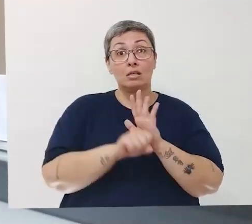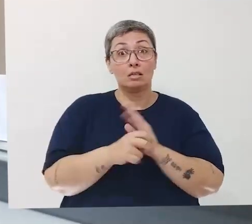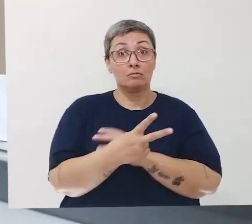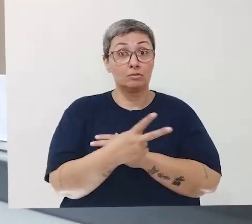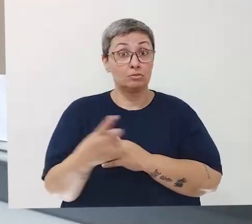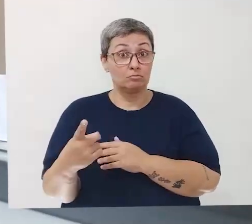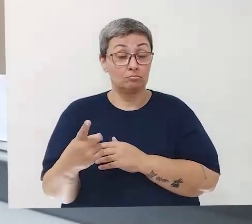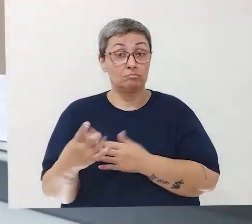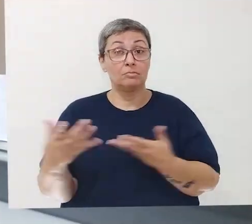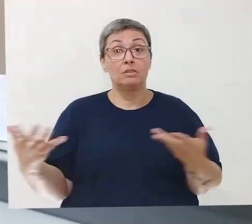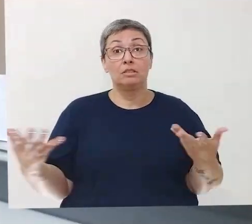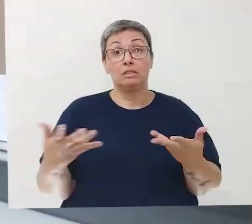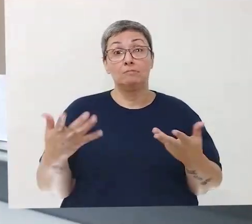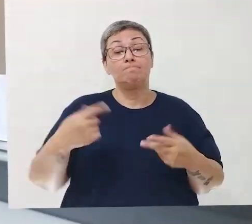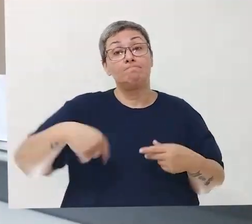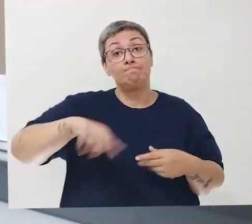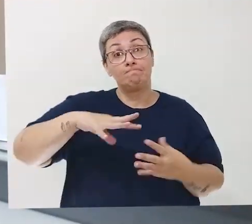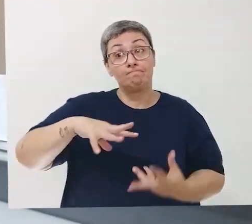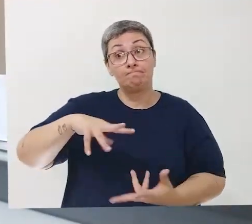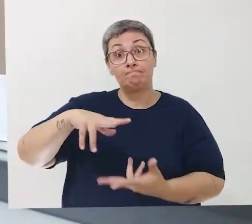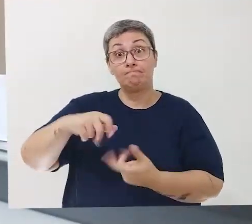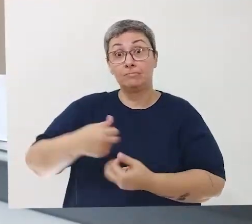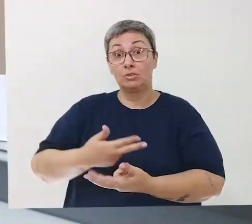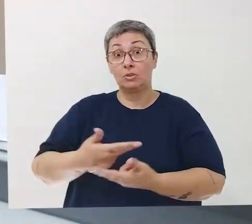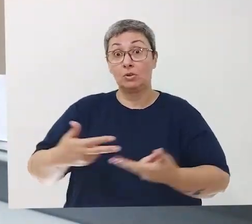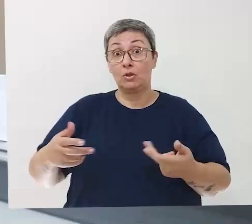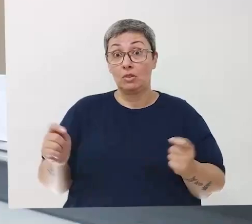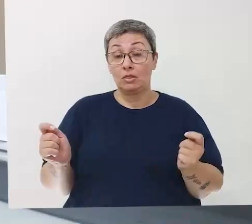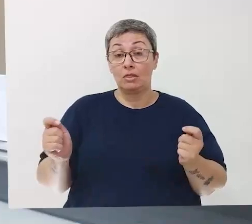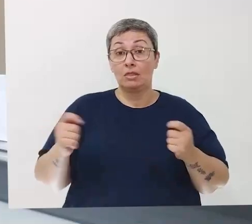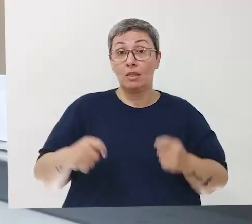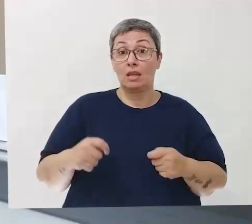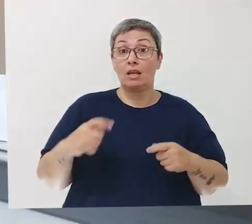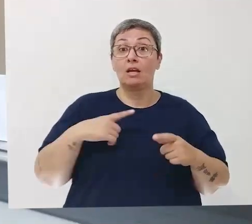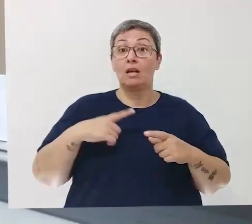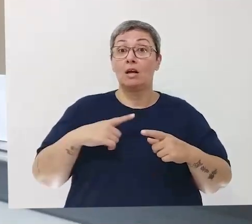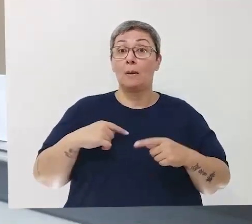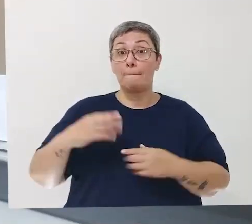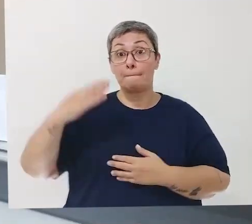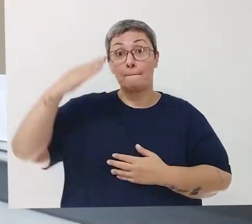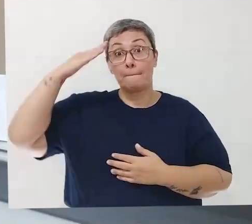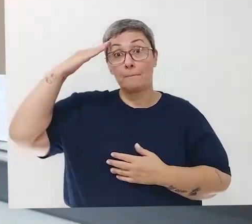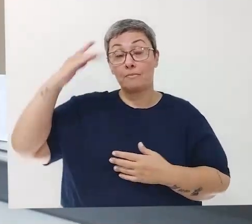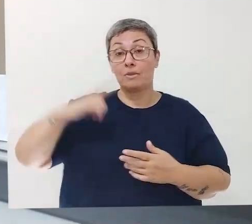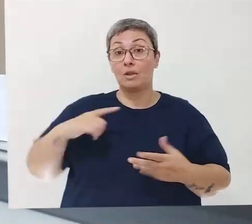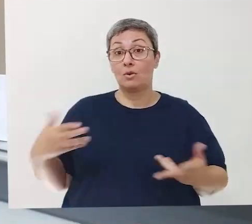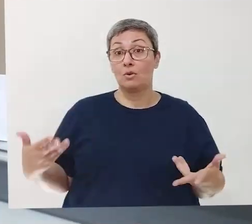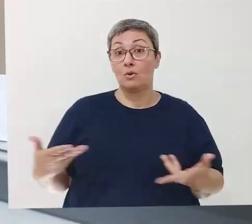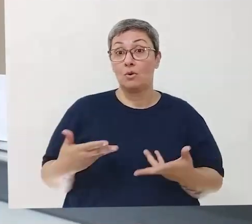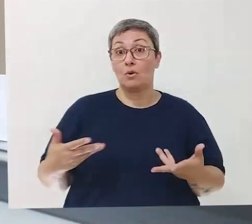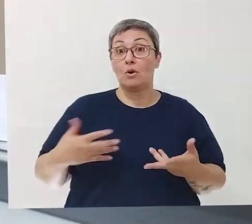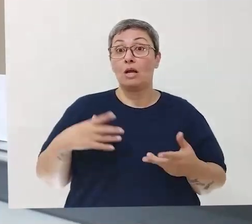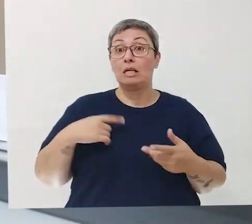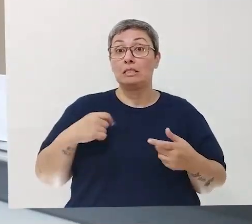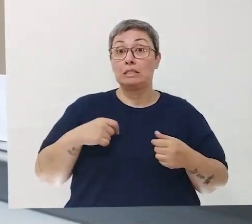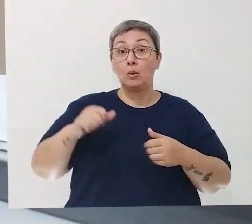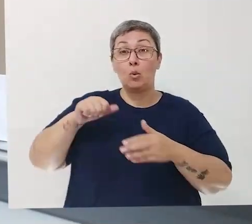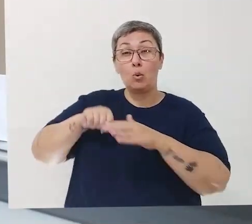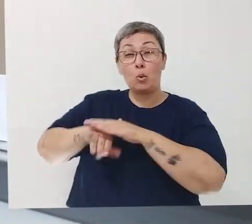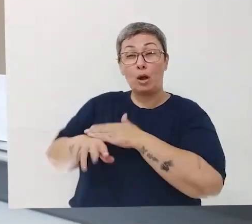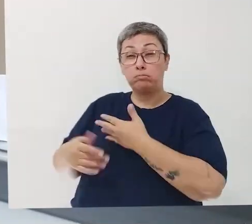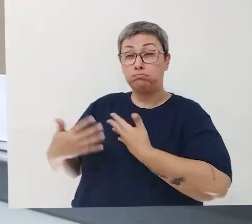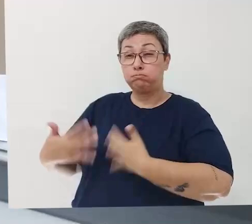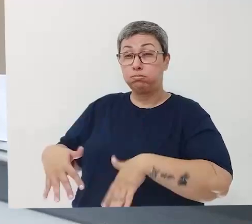XXI, já que no mundo várias potências militares têm hoje um